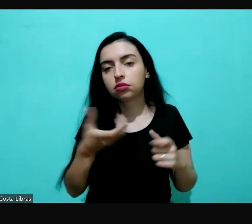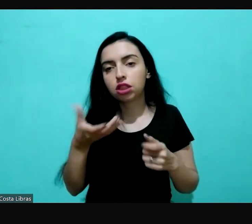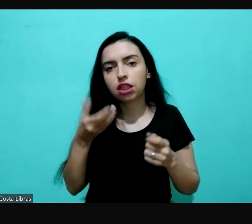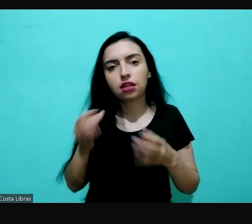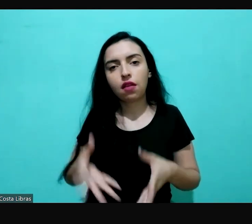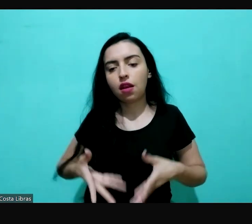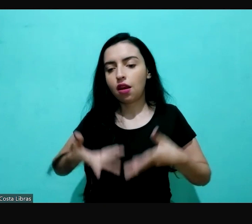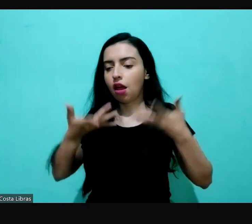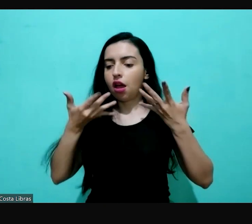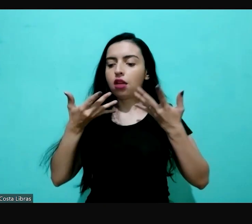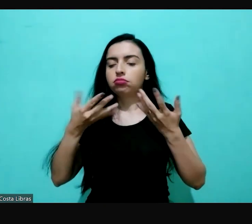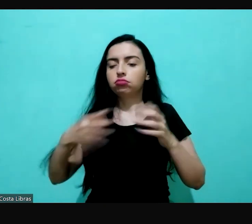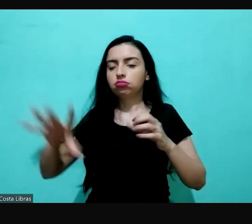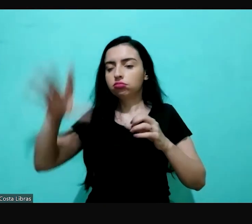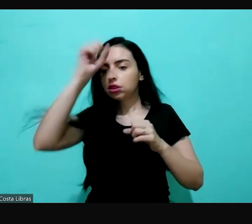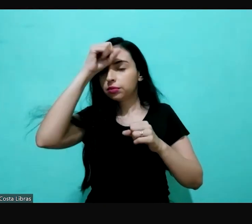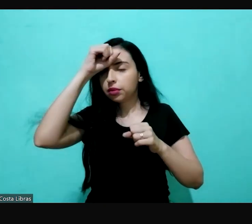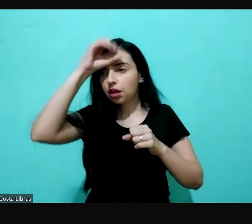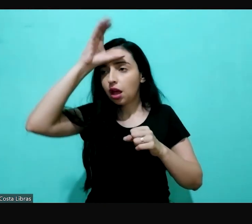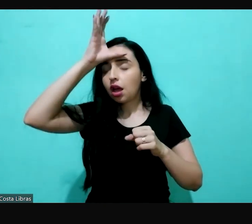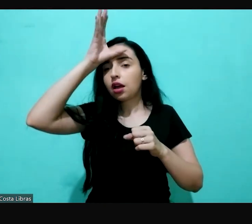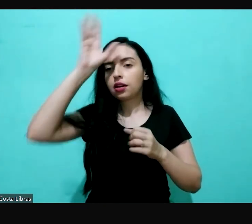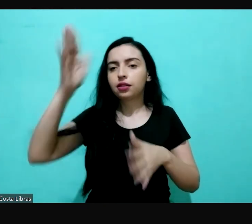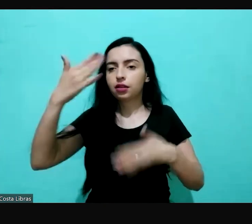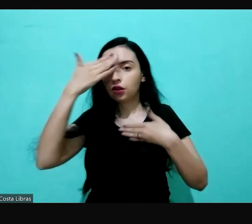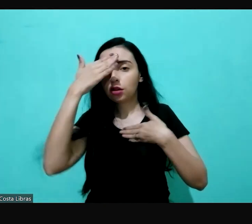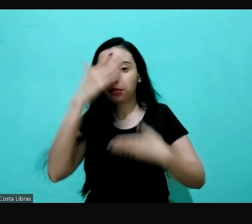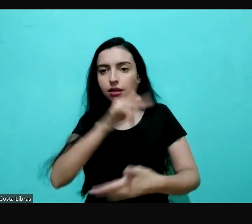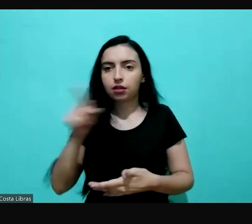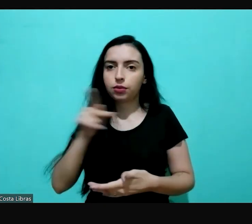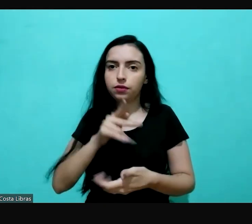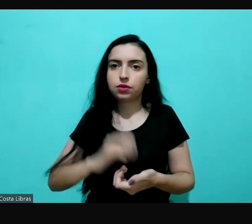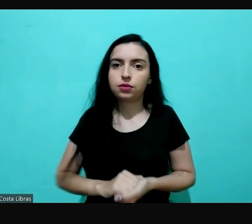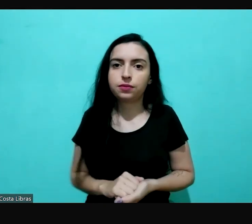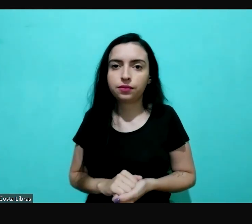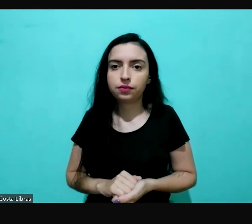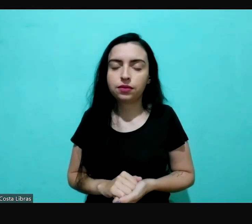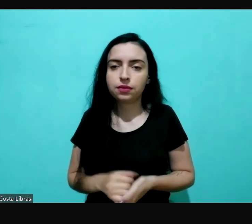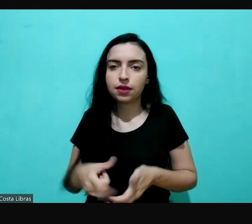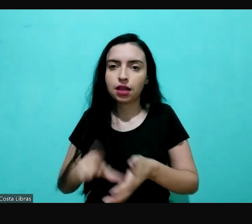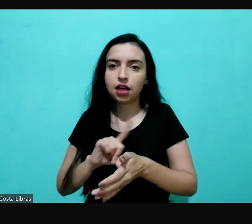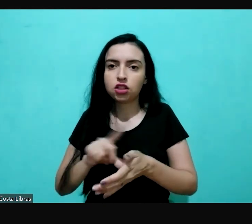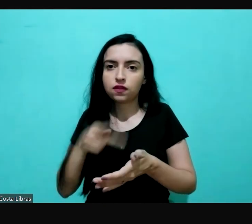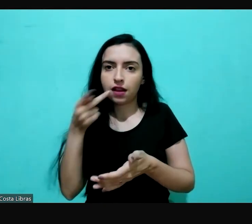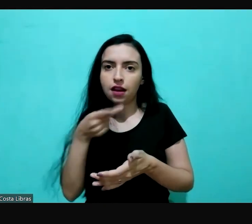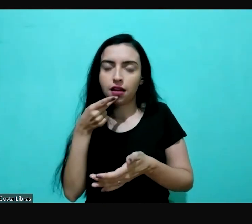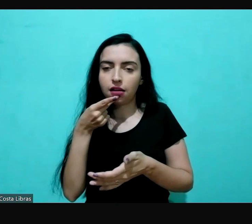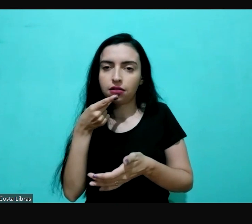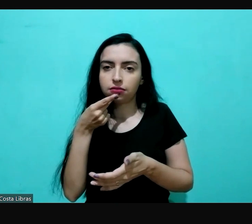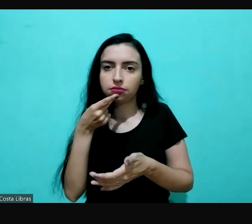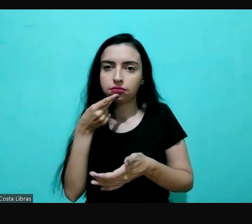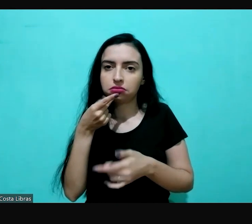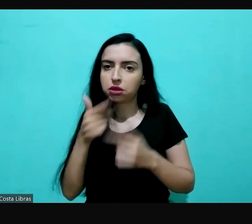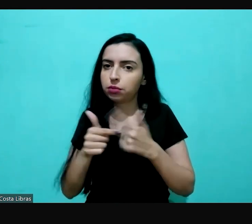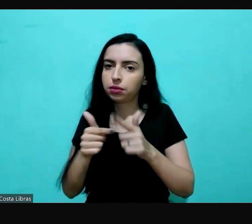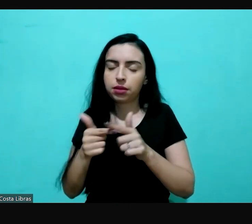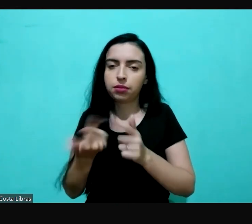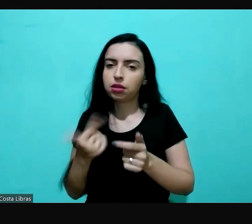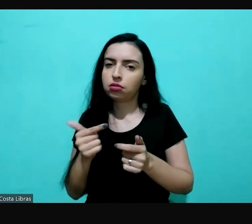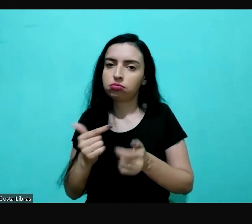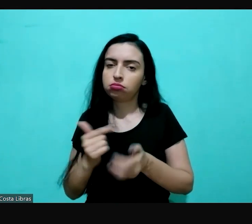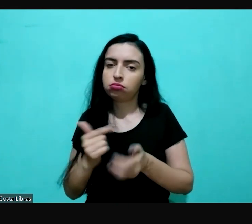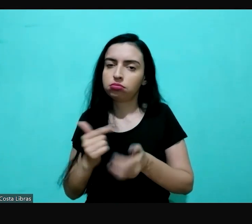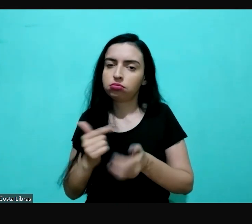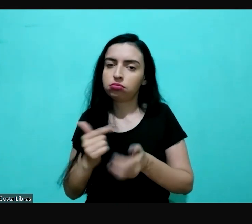enriquece, certamente. Obrigada, professor. Muito obrigado. Eu vou antes de passar a palavra, Fernando, não tem problema, nós temos tempo,